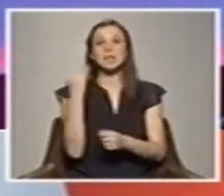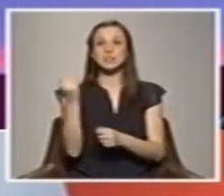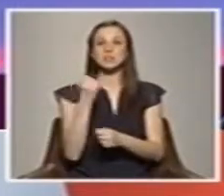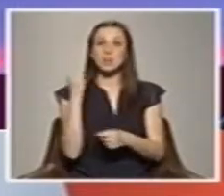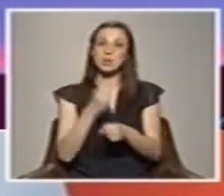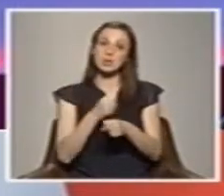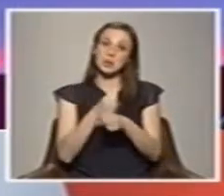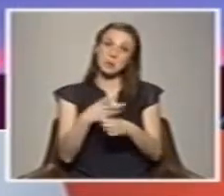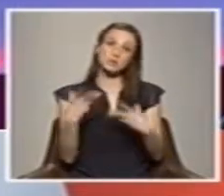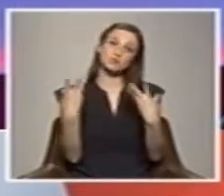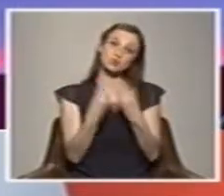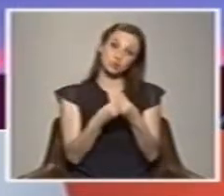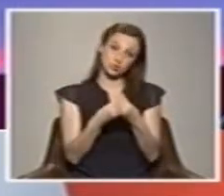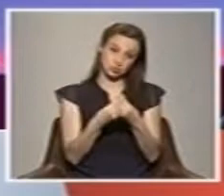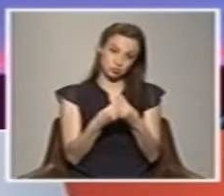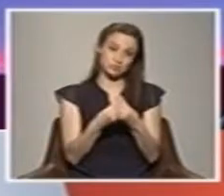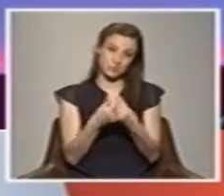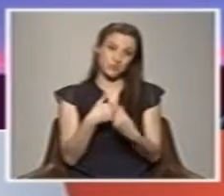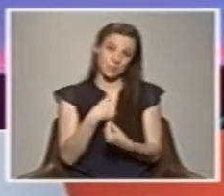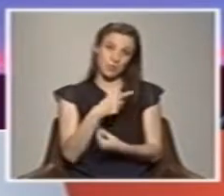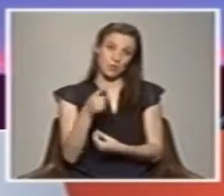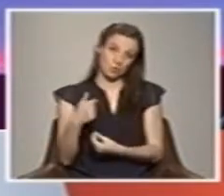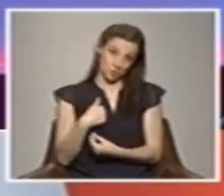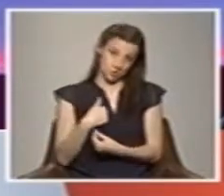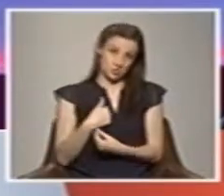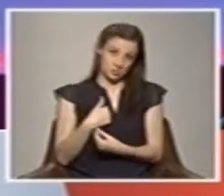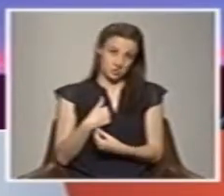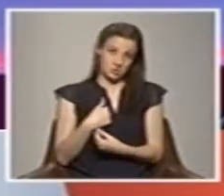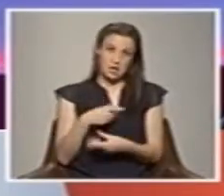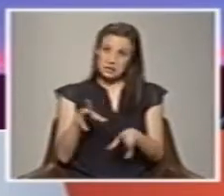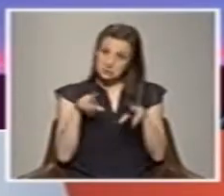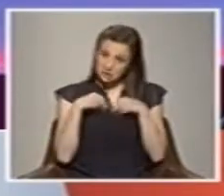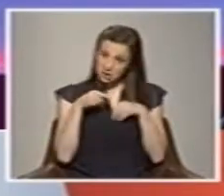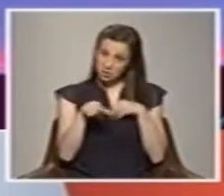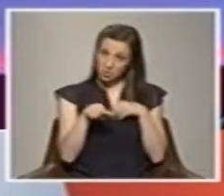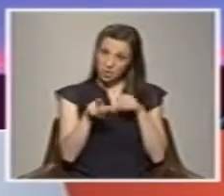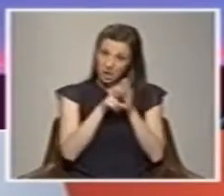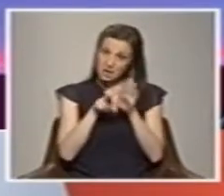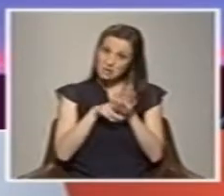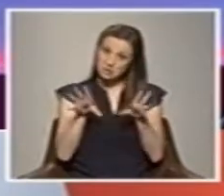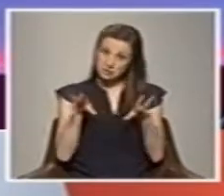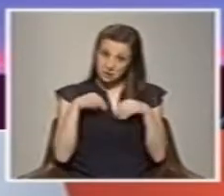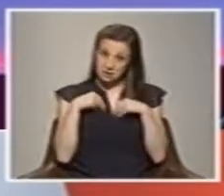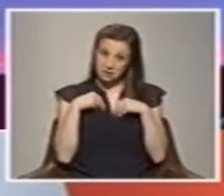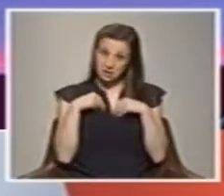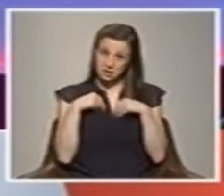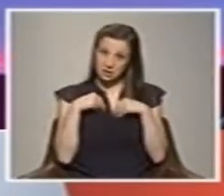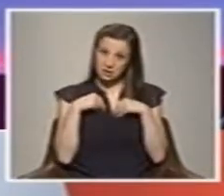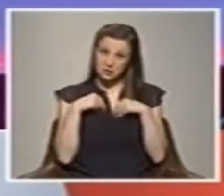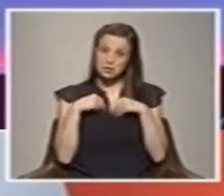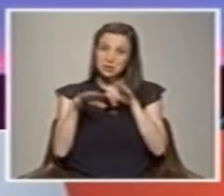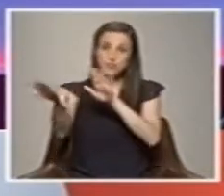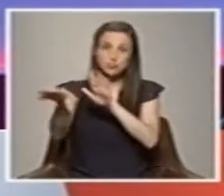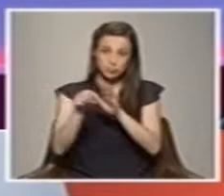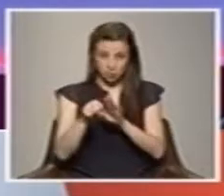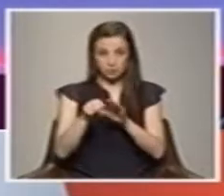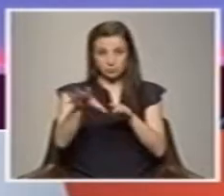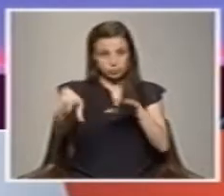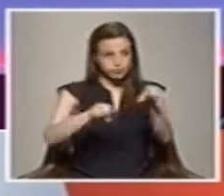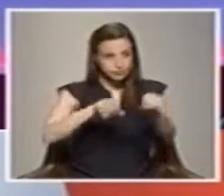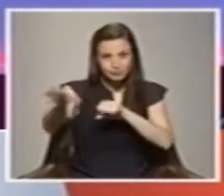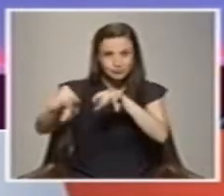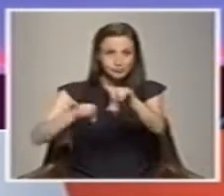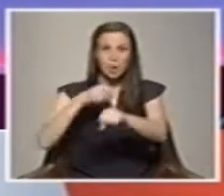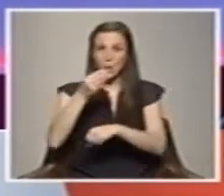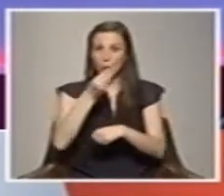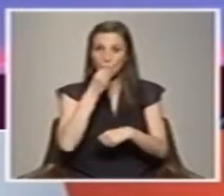connosco na cadeia de operações até chegar a quem precisa, aceitam estas regras. E de facto têm que ir buscar e 3 horas depois ela tem que